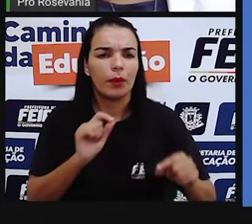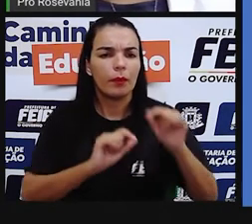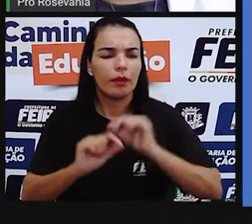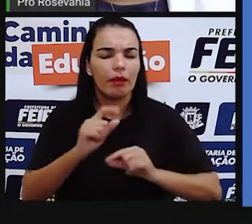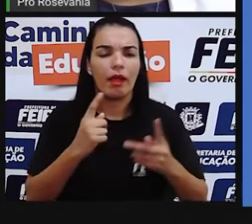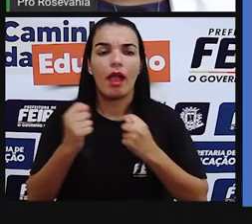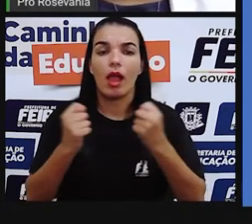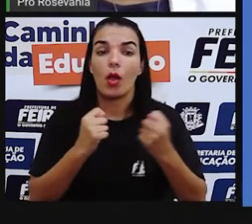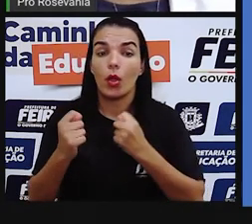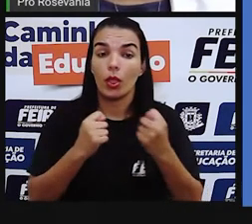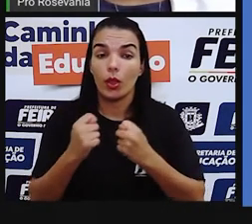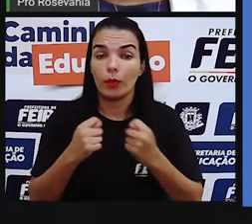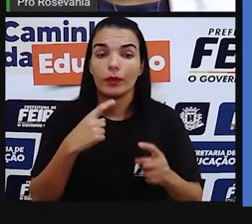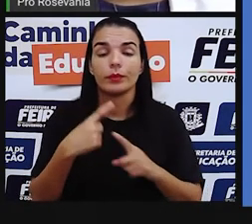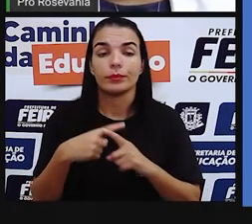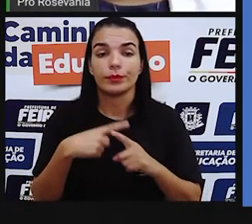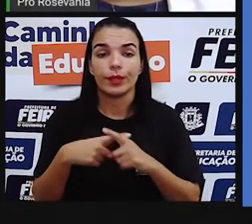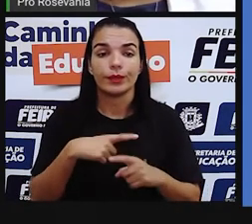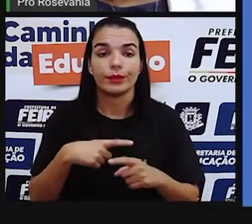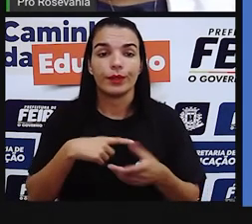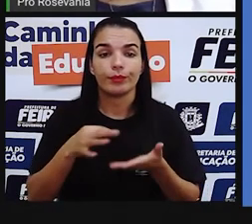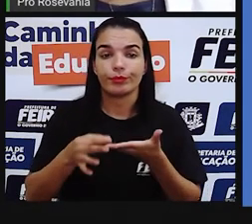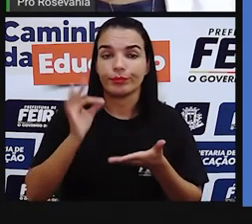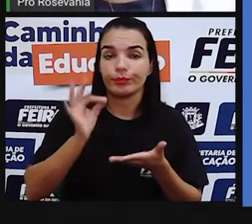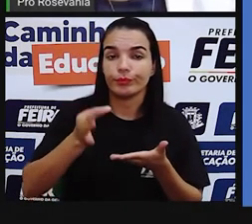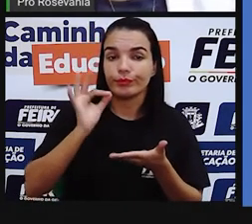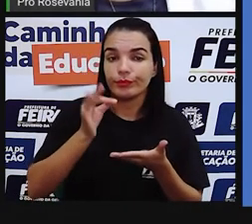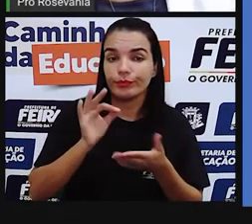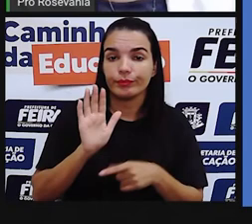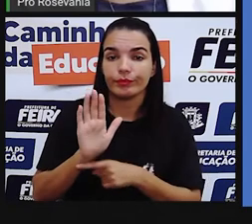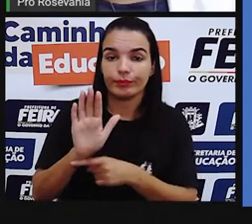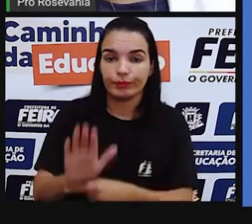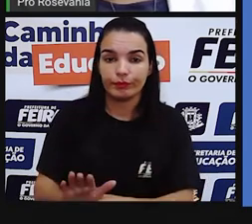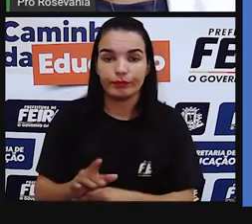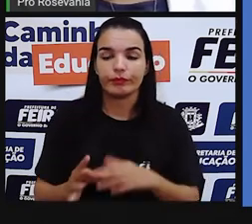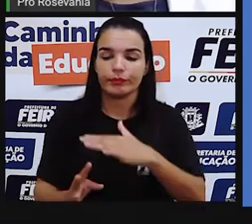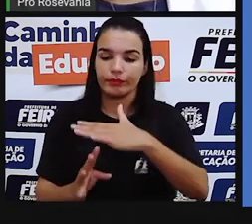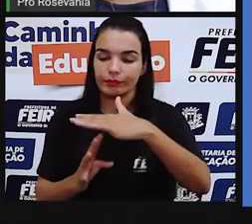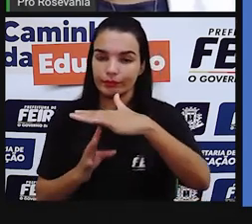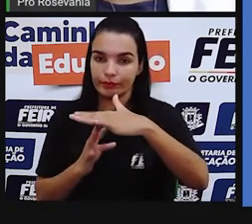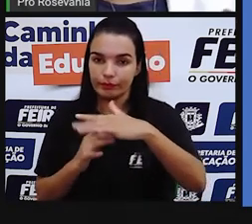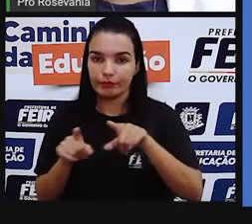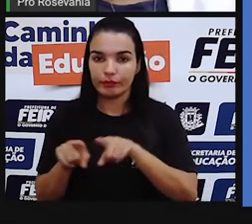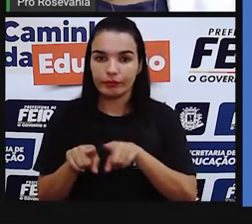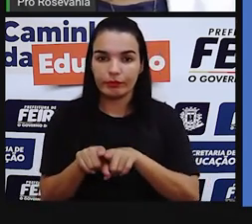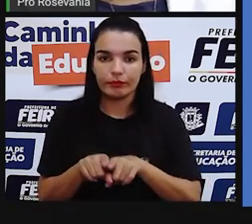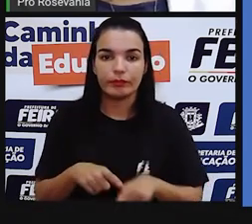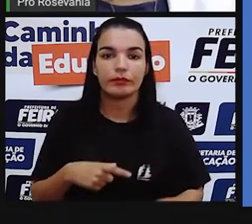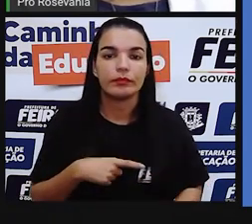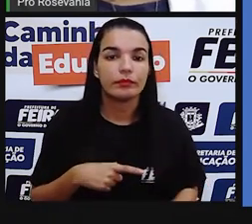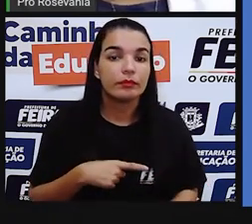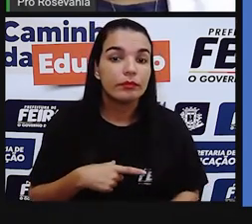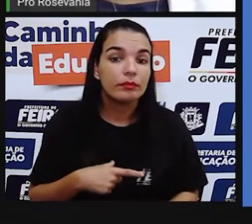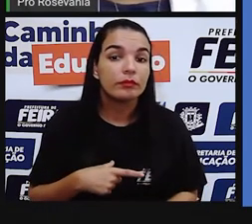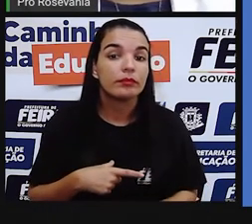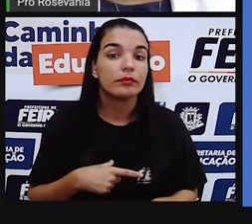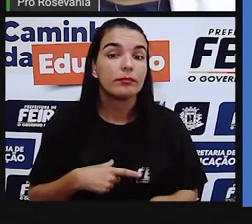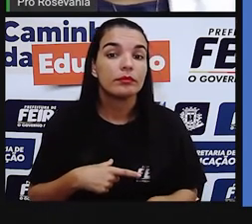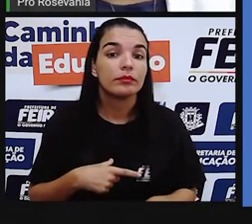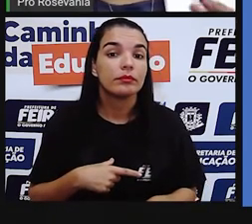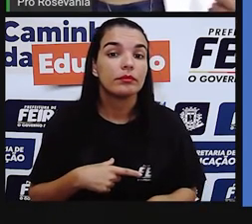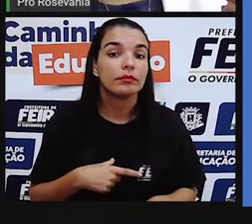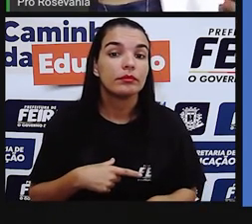esses produtos, inclusive eles tiveram durante o desenvolvimento. E sem falar que a gente também, né, tem hábitos de comer